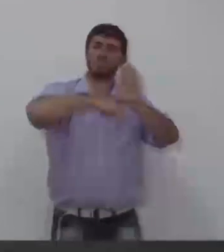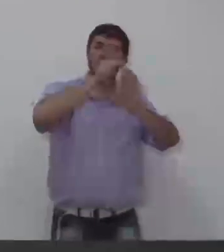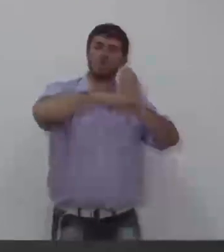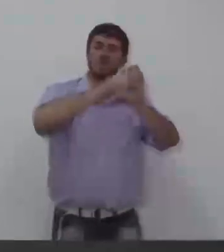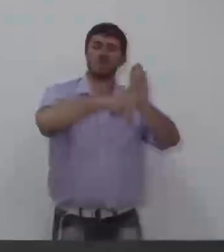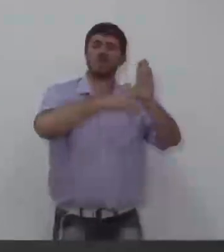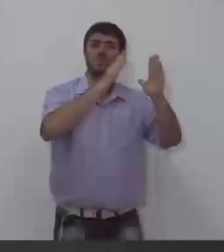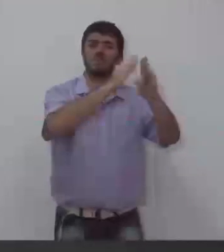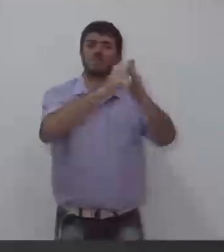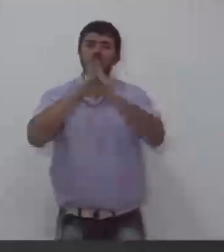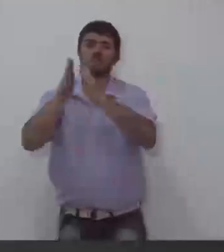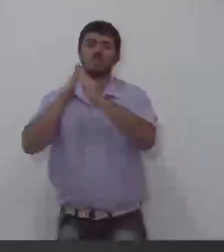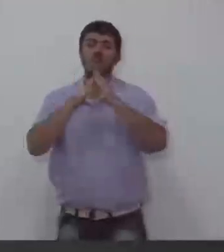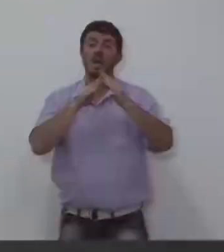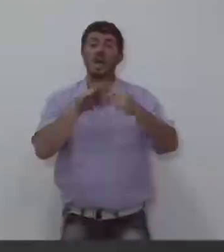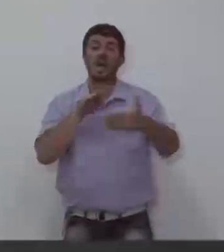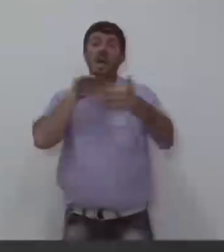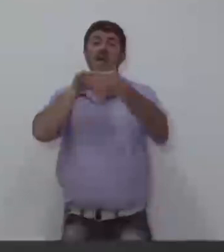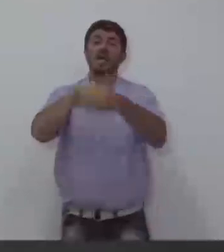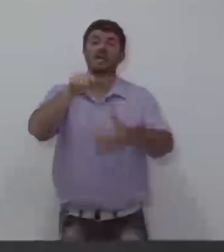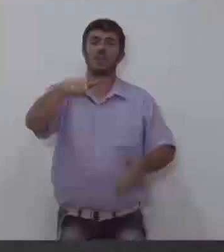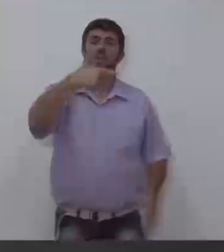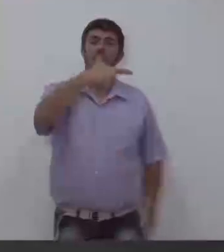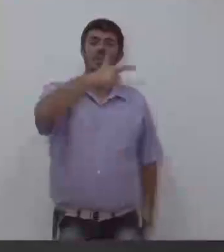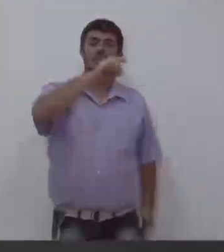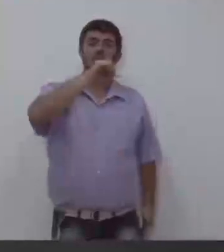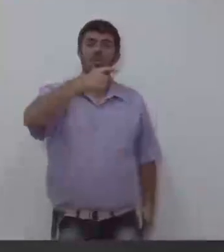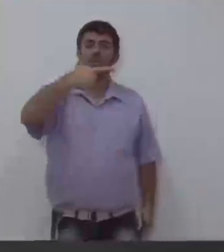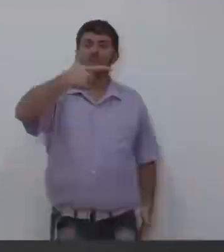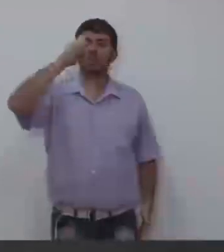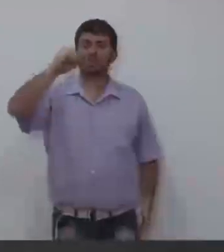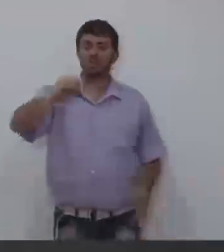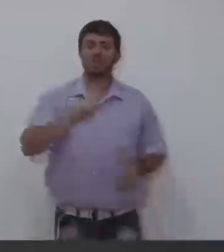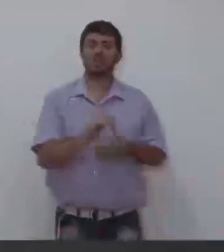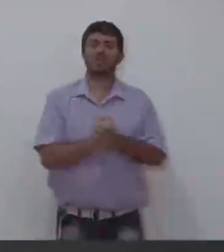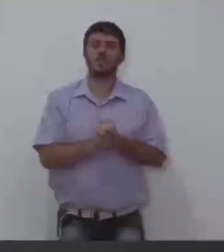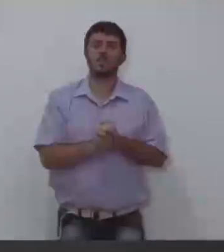2020 detalhadamente. Enviar cronograma.